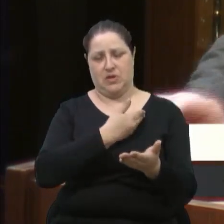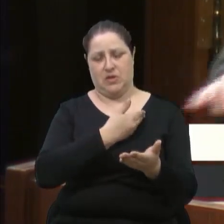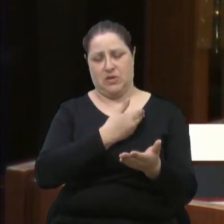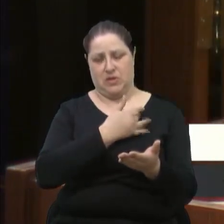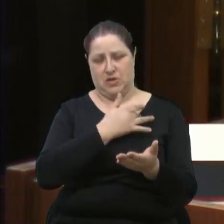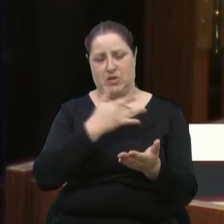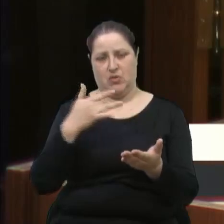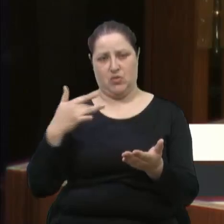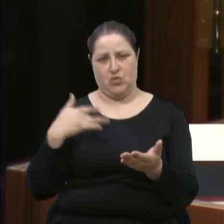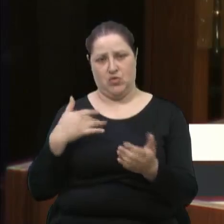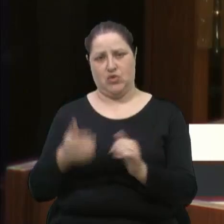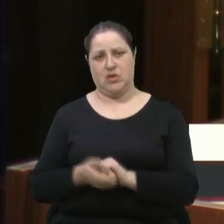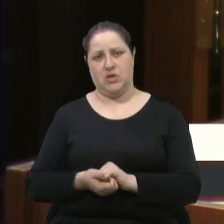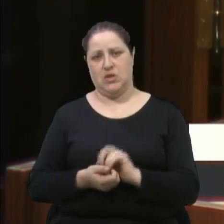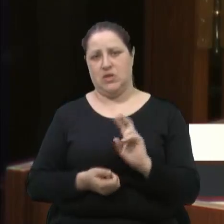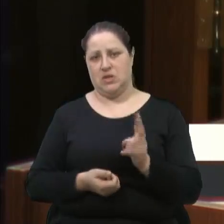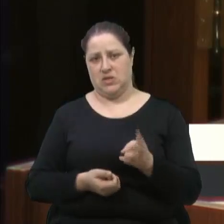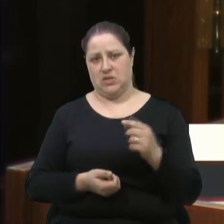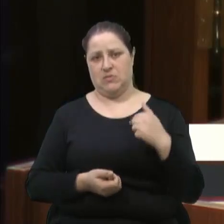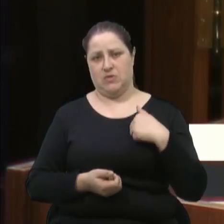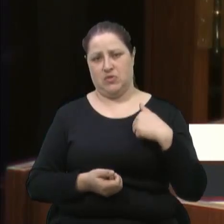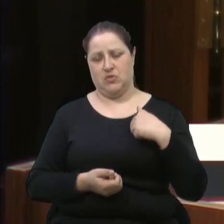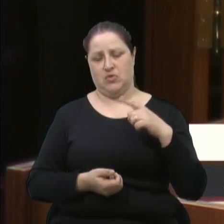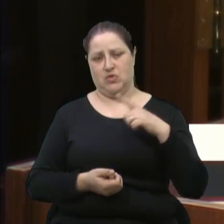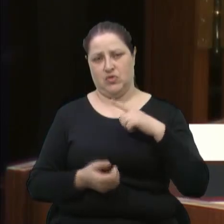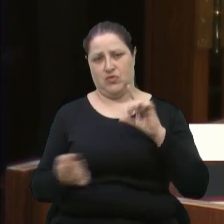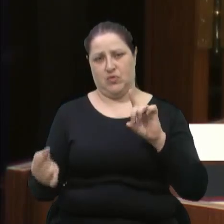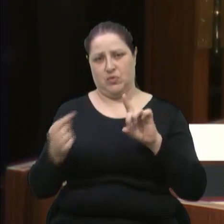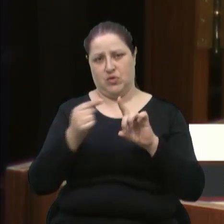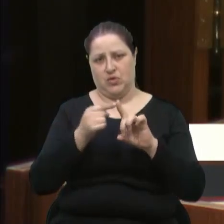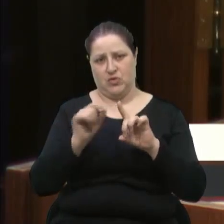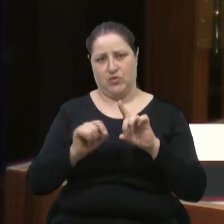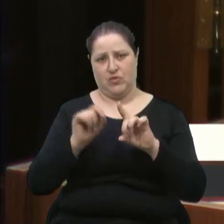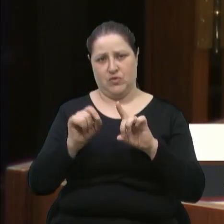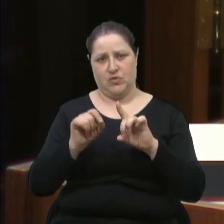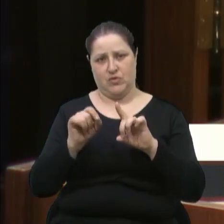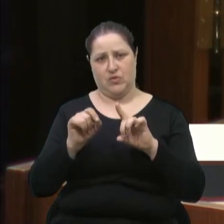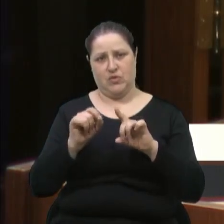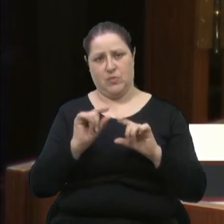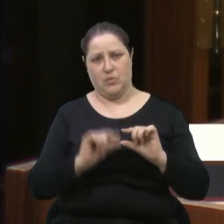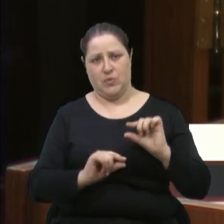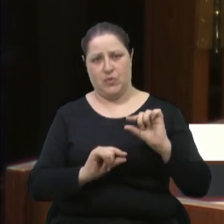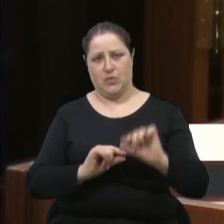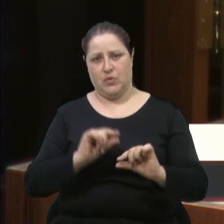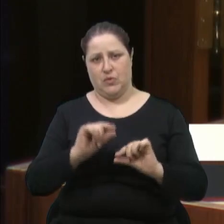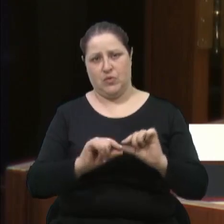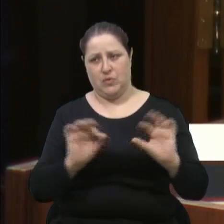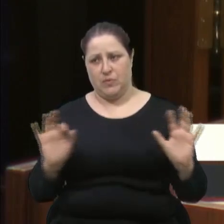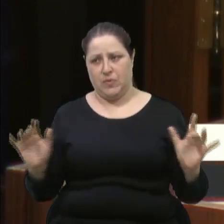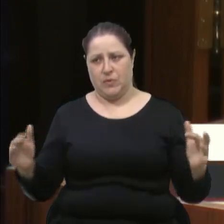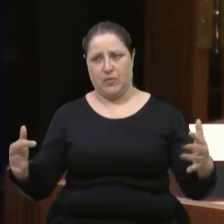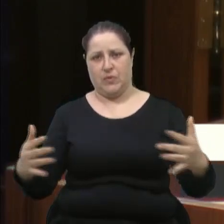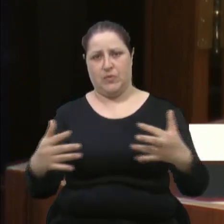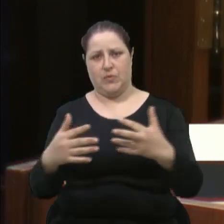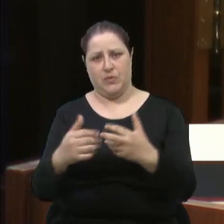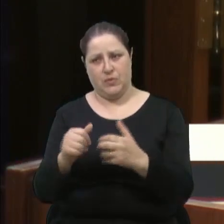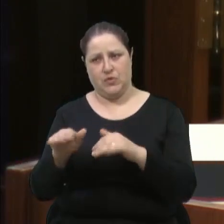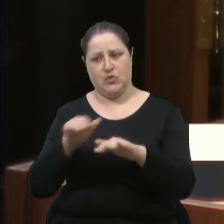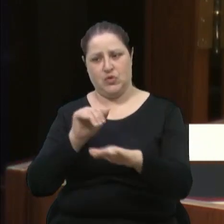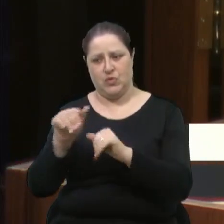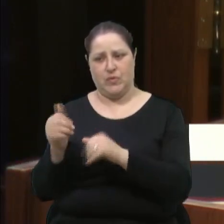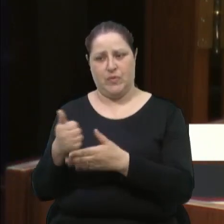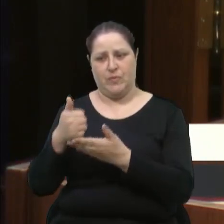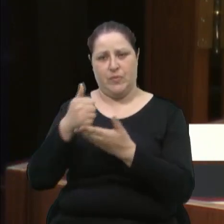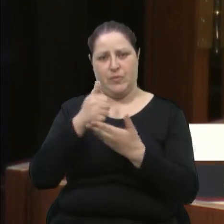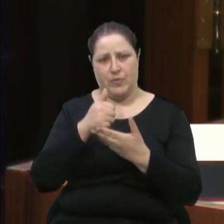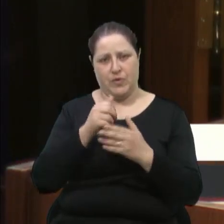eu sempre tive um propósito de, aos poucos, ir agregando, de a luta ser constante no sentido